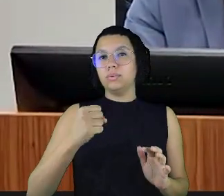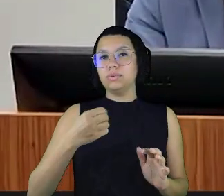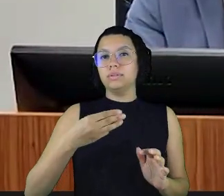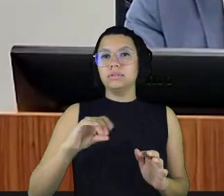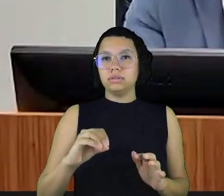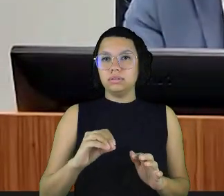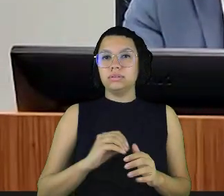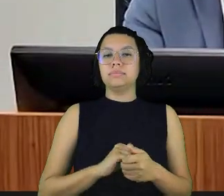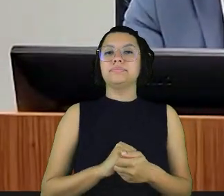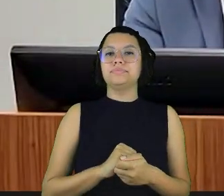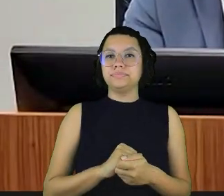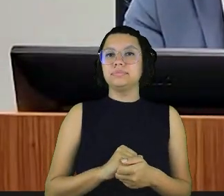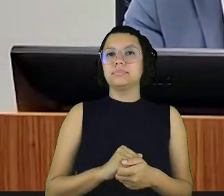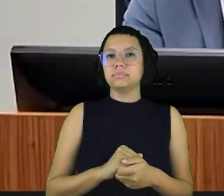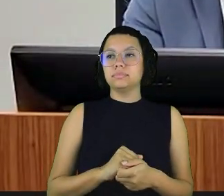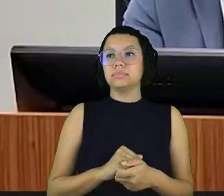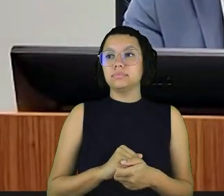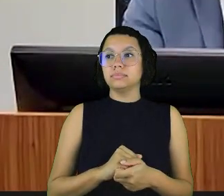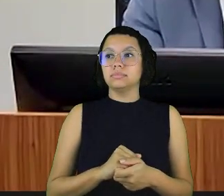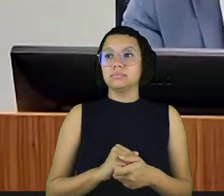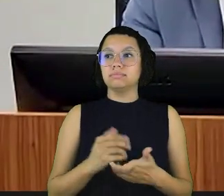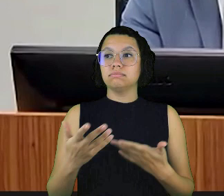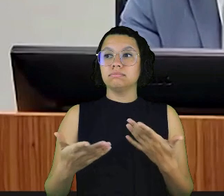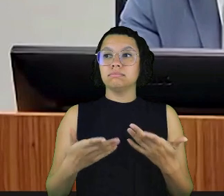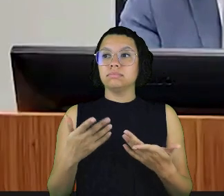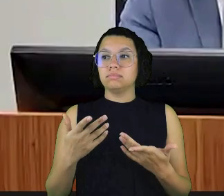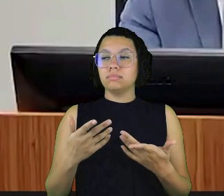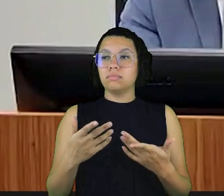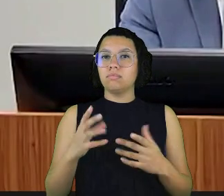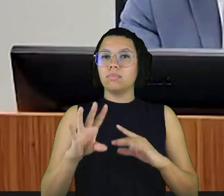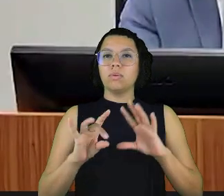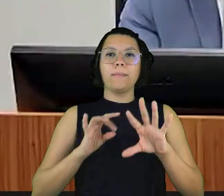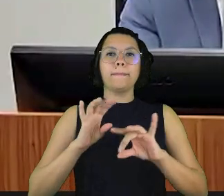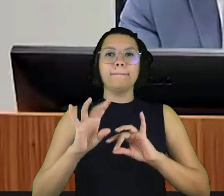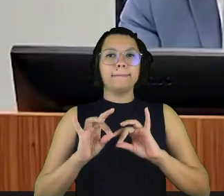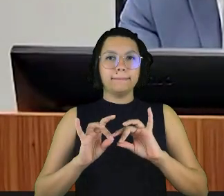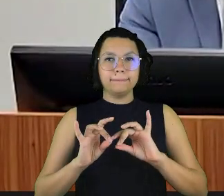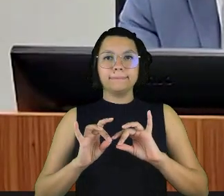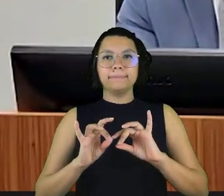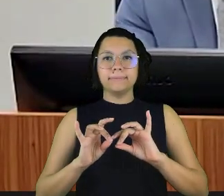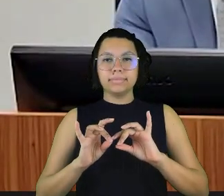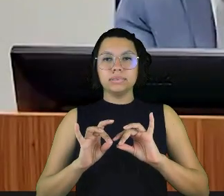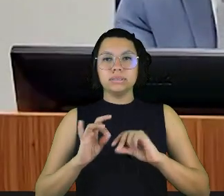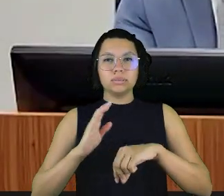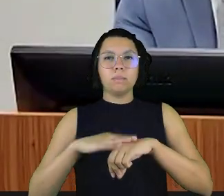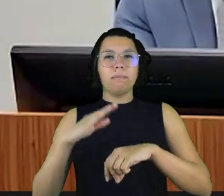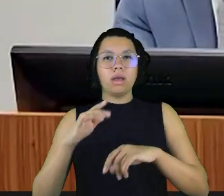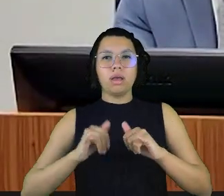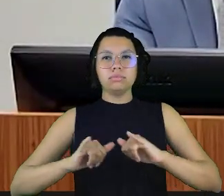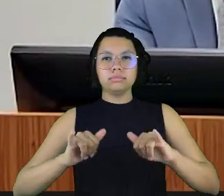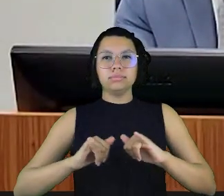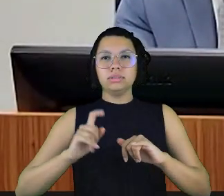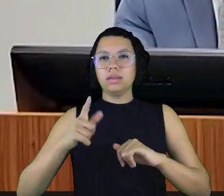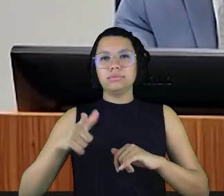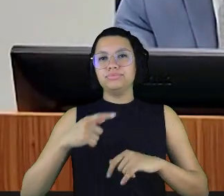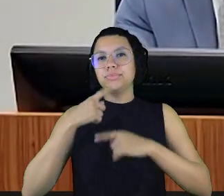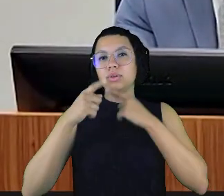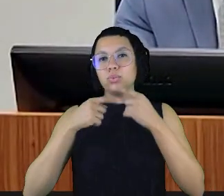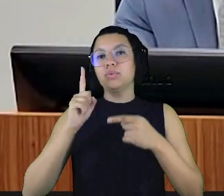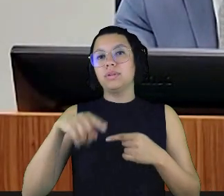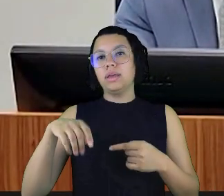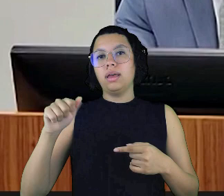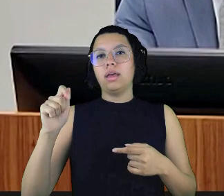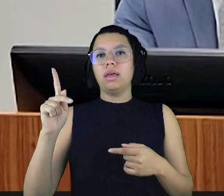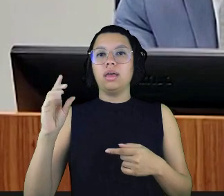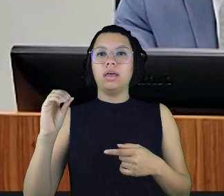6.830 e o preferido do mercado, sem dúvida nenhuma, é a apólice